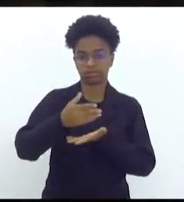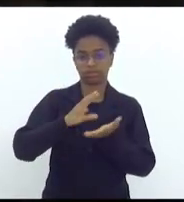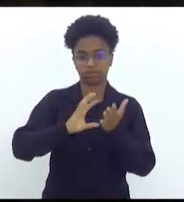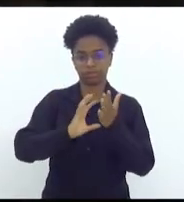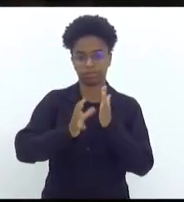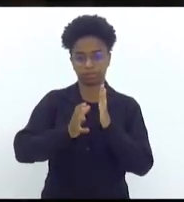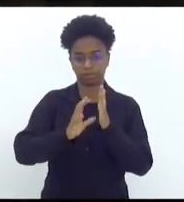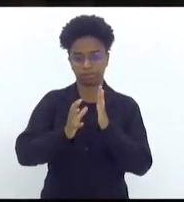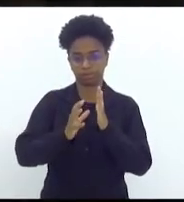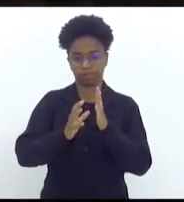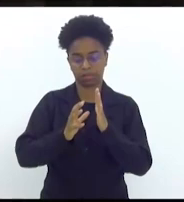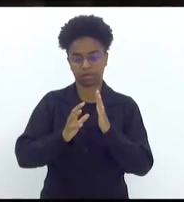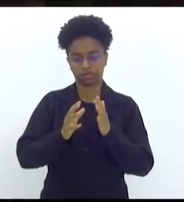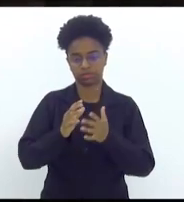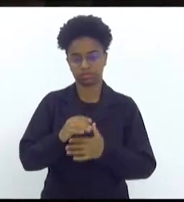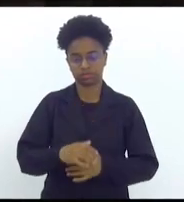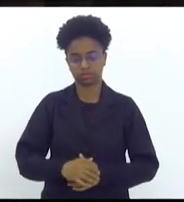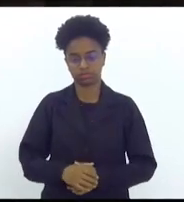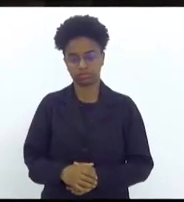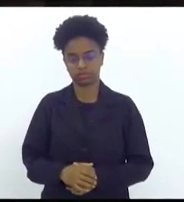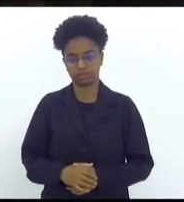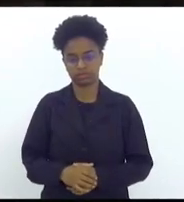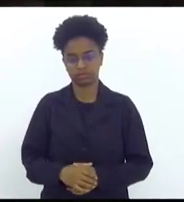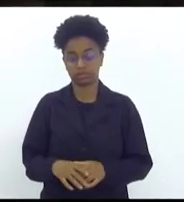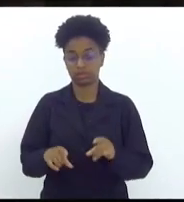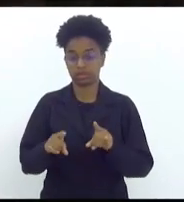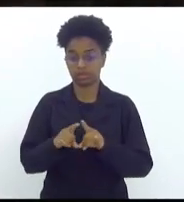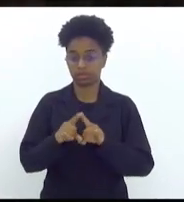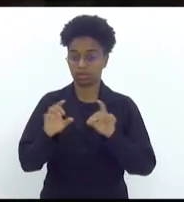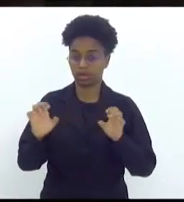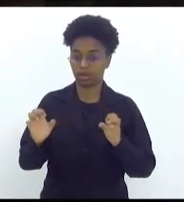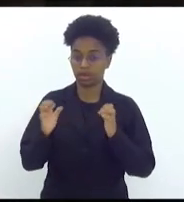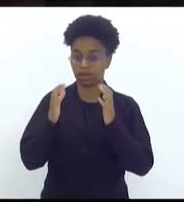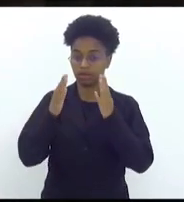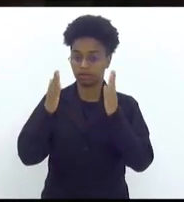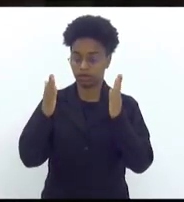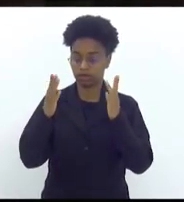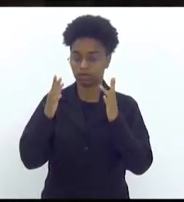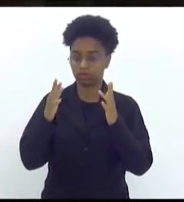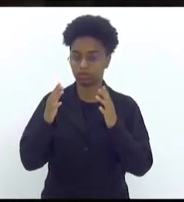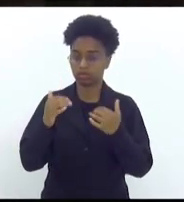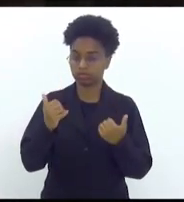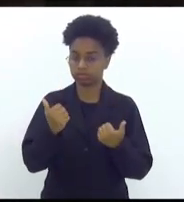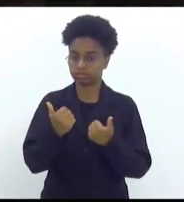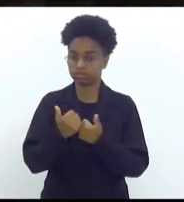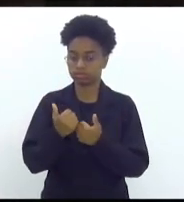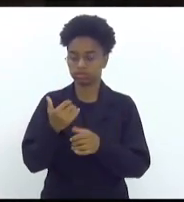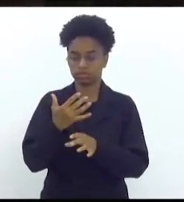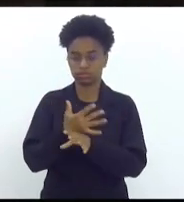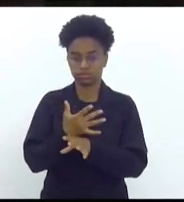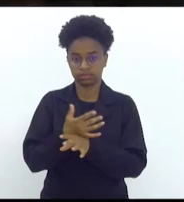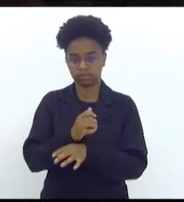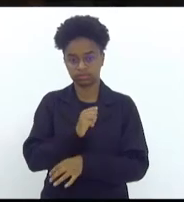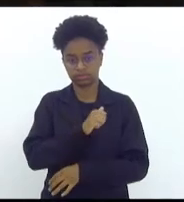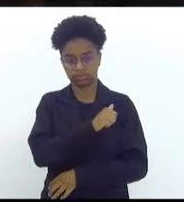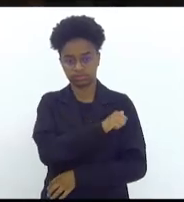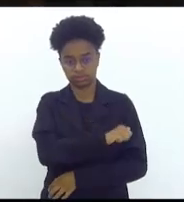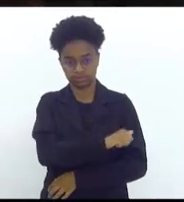e um evento a favor da cidade do Rio de Janeiro